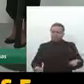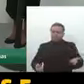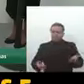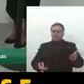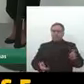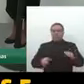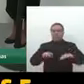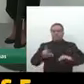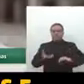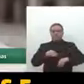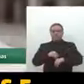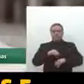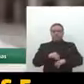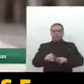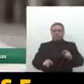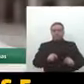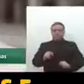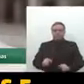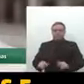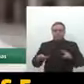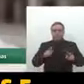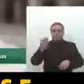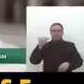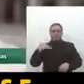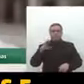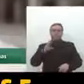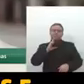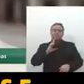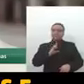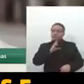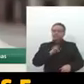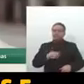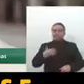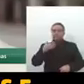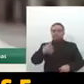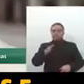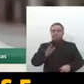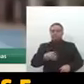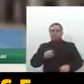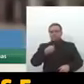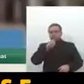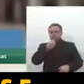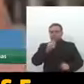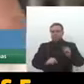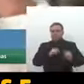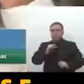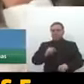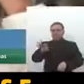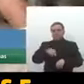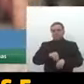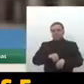Nós estivemos na semana passada lá em Roraima e, de fato, tivemos a oportunidade de